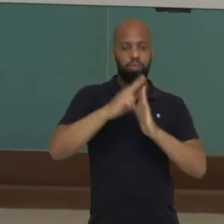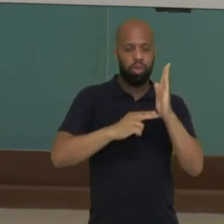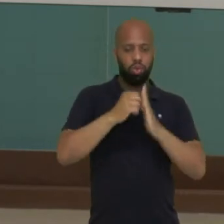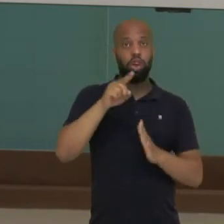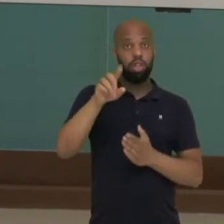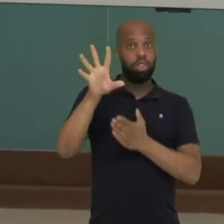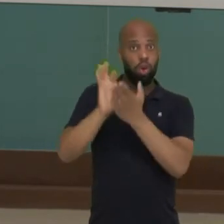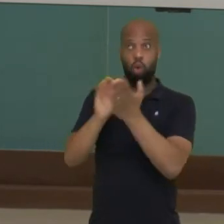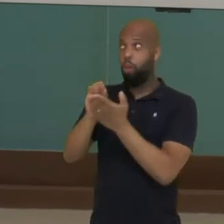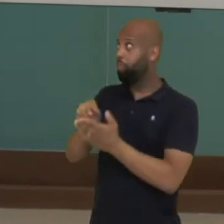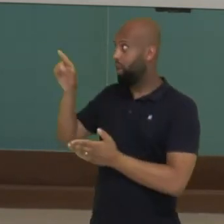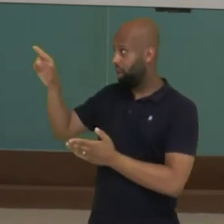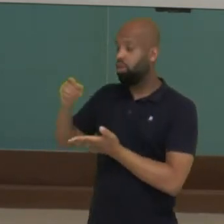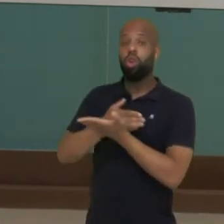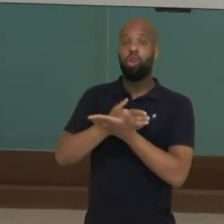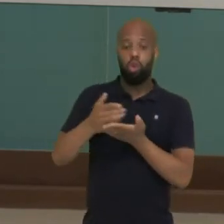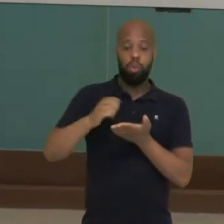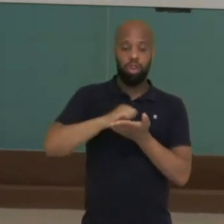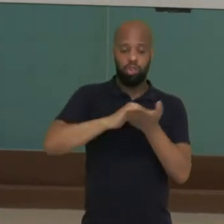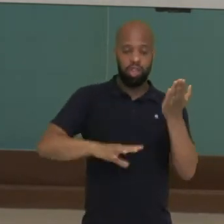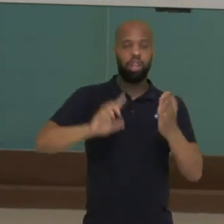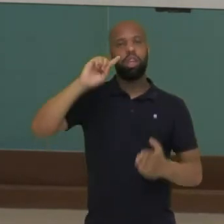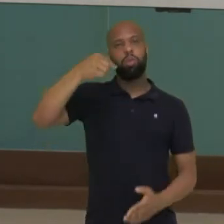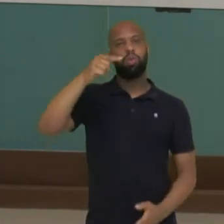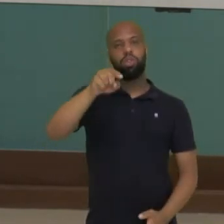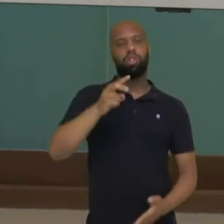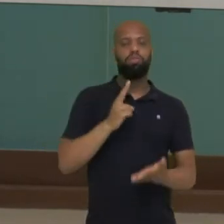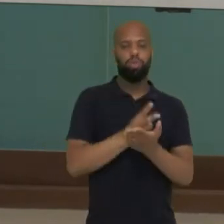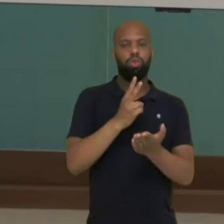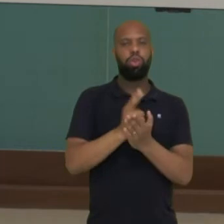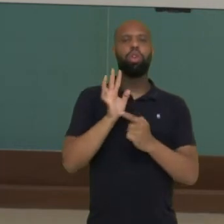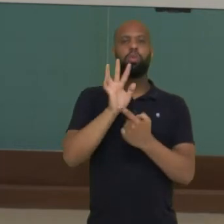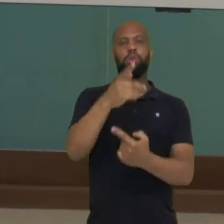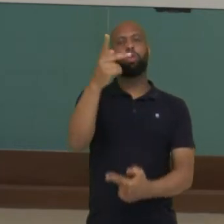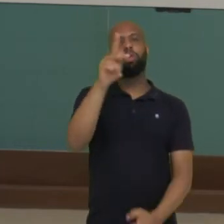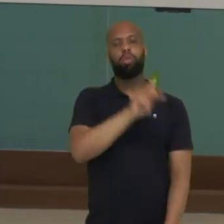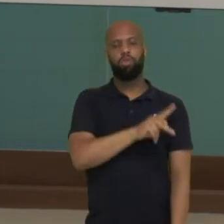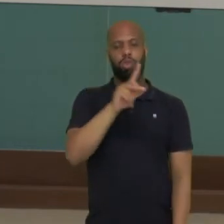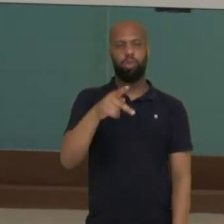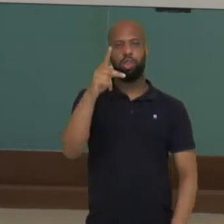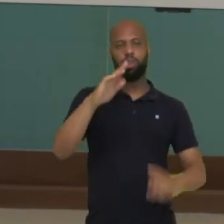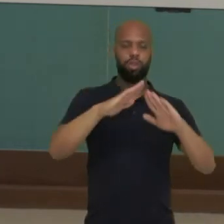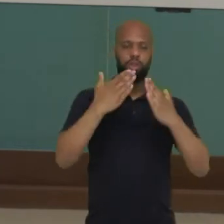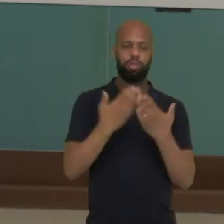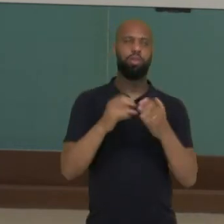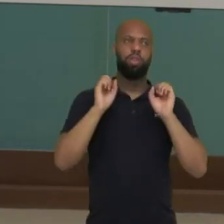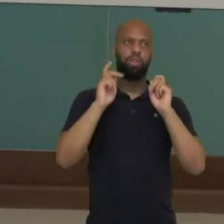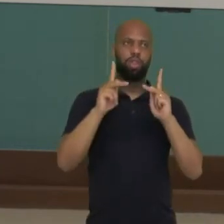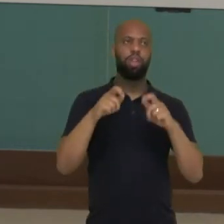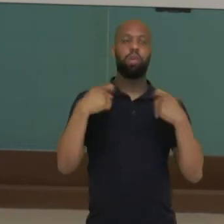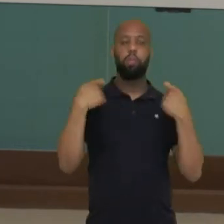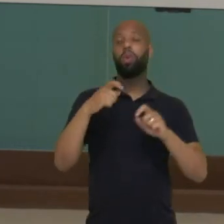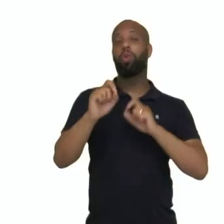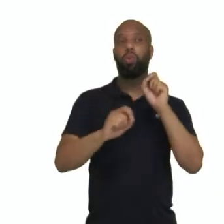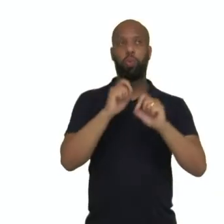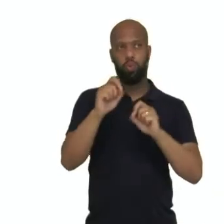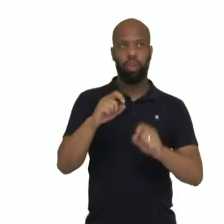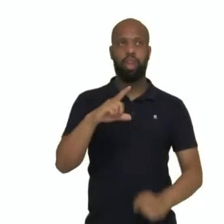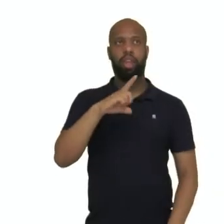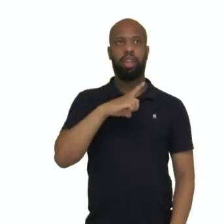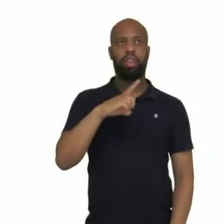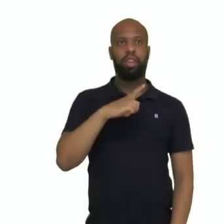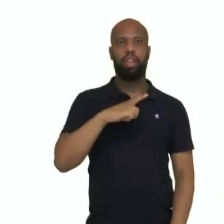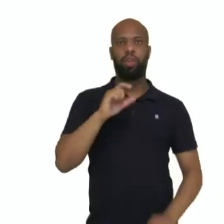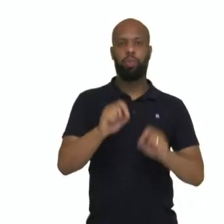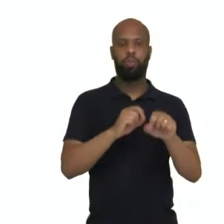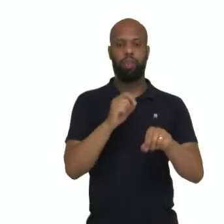você anota, começa a atividade, depois se termina e mostra para o seu professor ou para a sua professora. Você vai precisar de uma